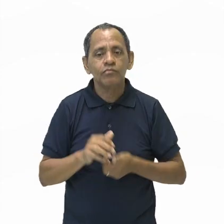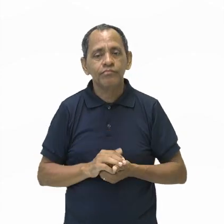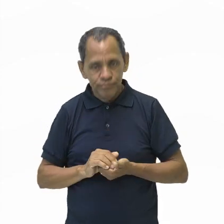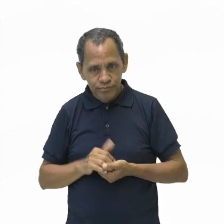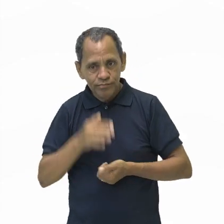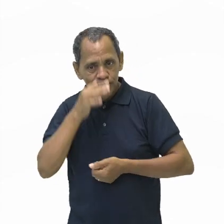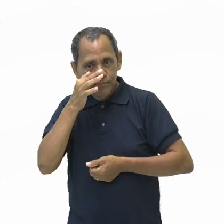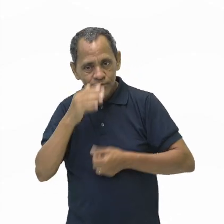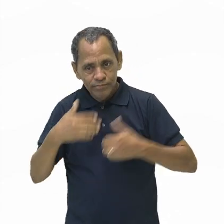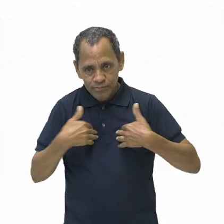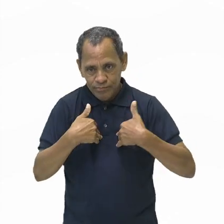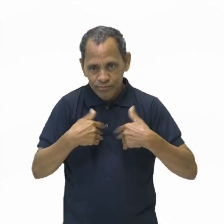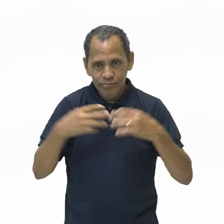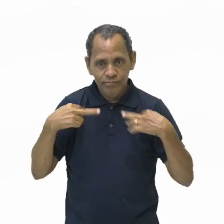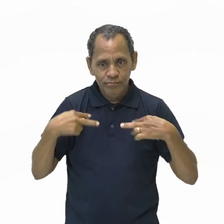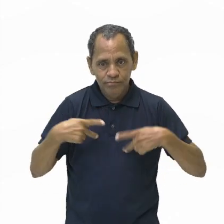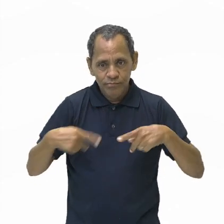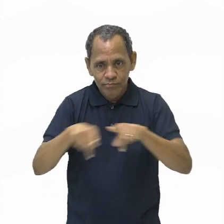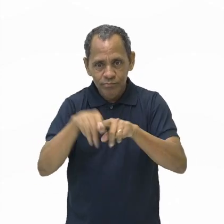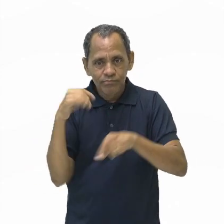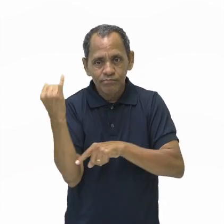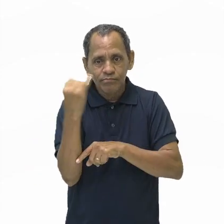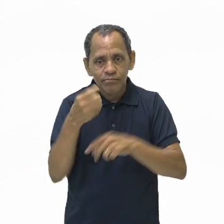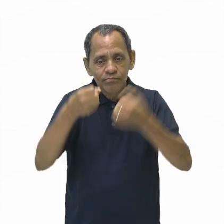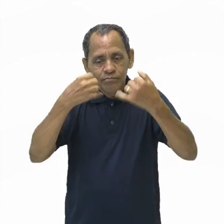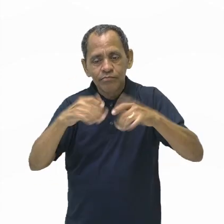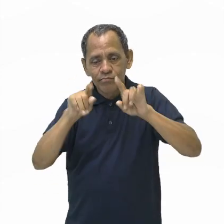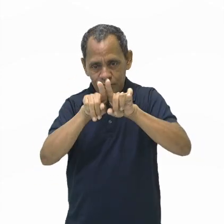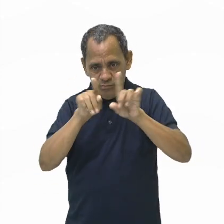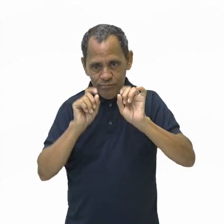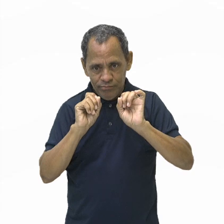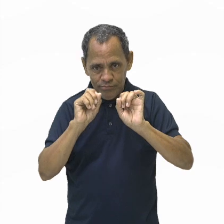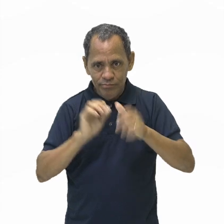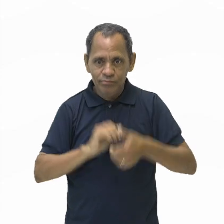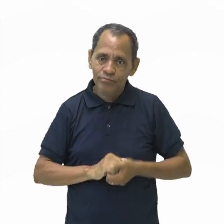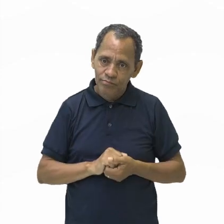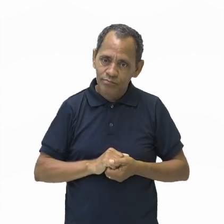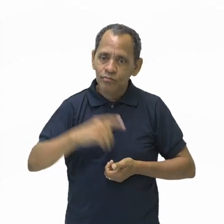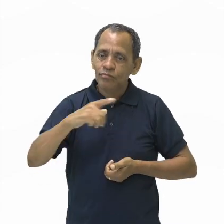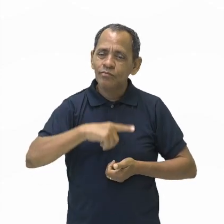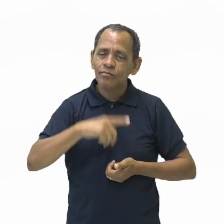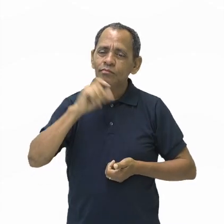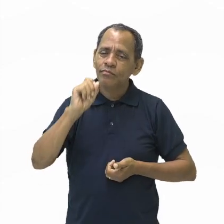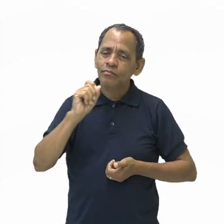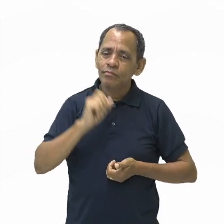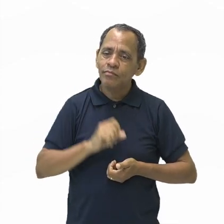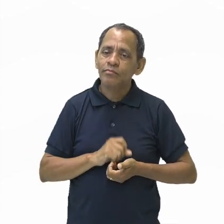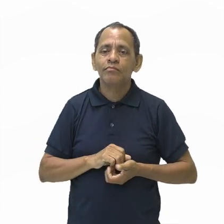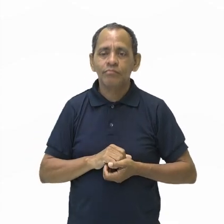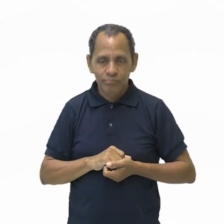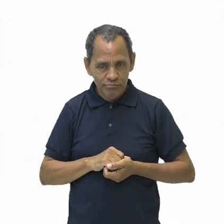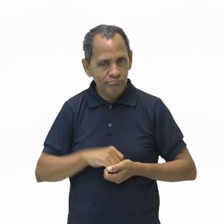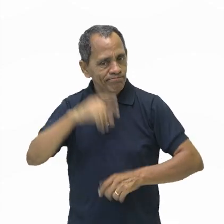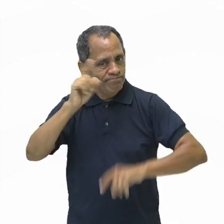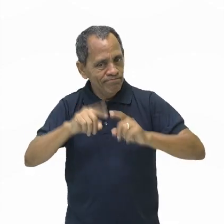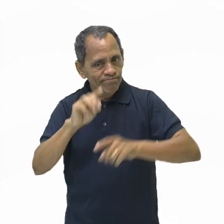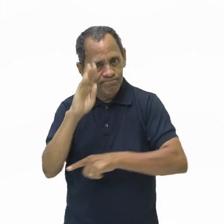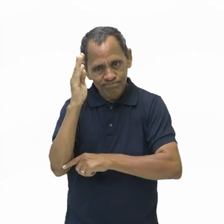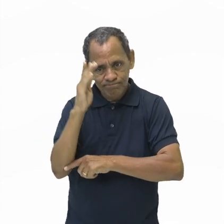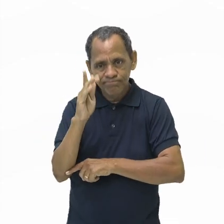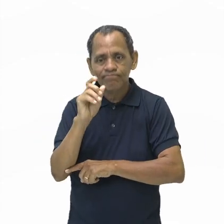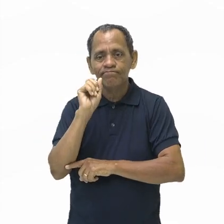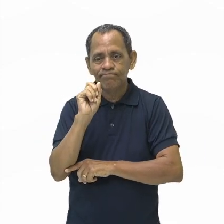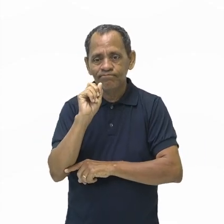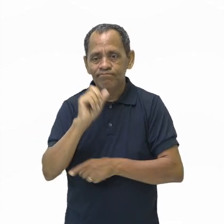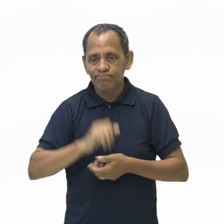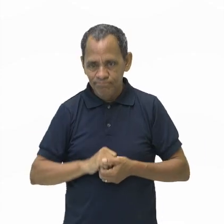humanos. Importante dizer que nós temos aí uma propriedade biológica que